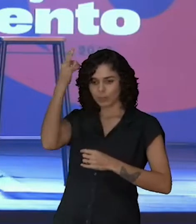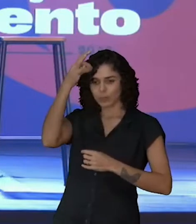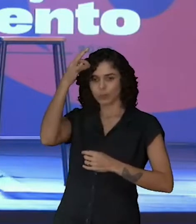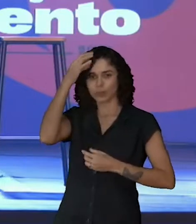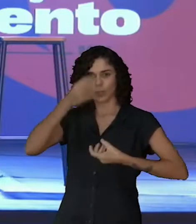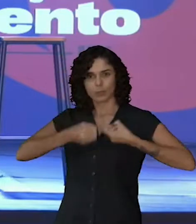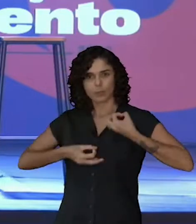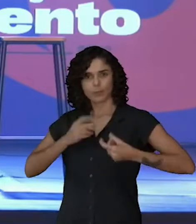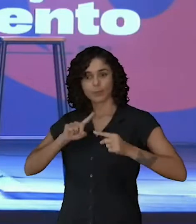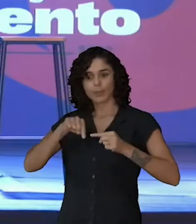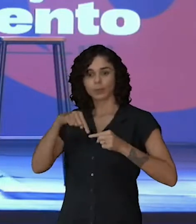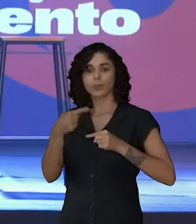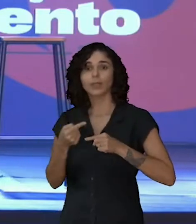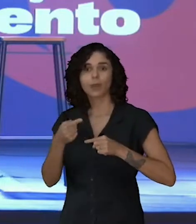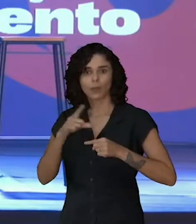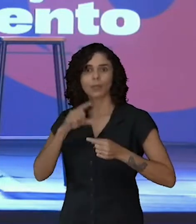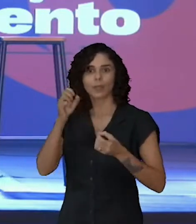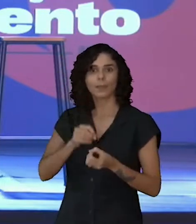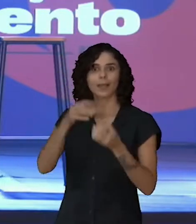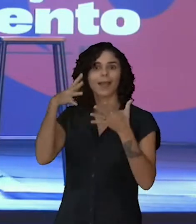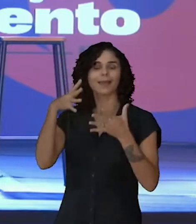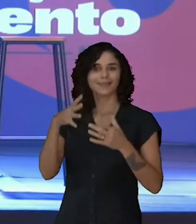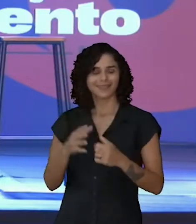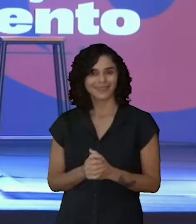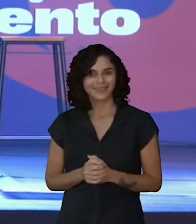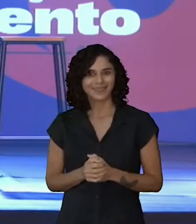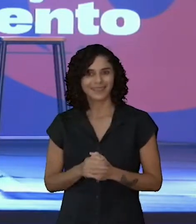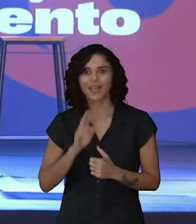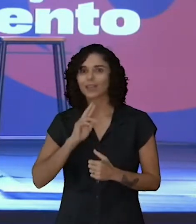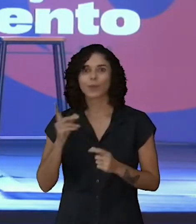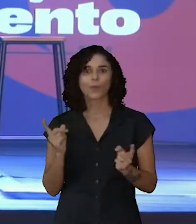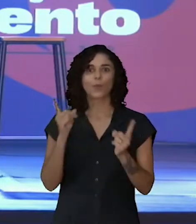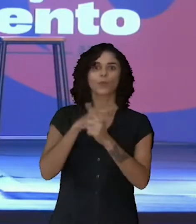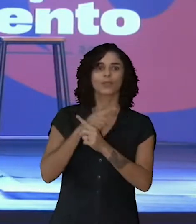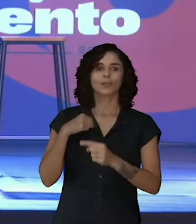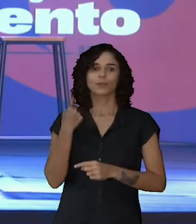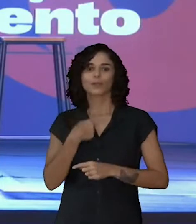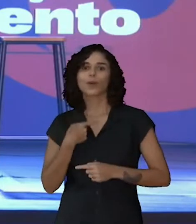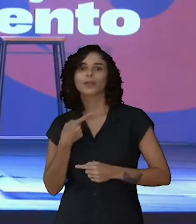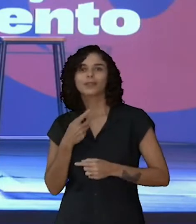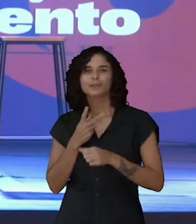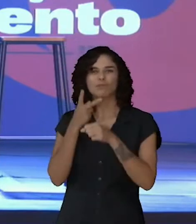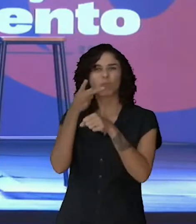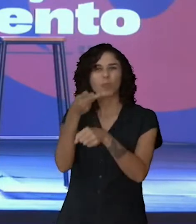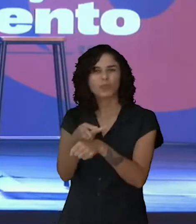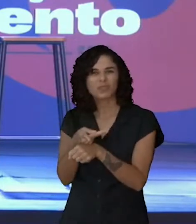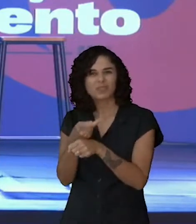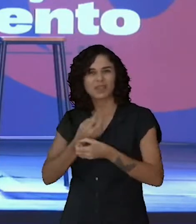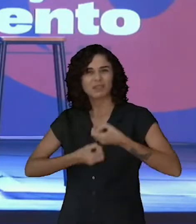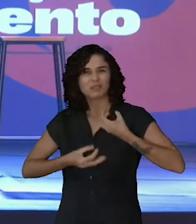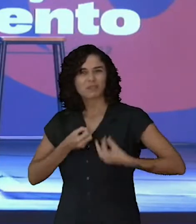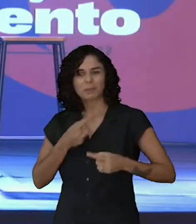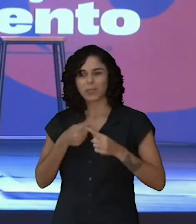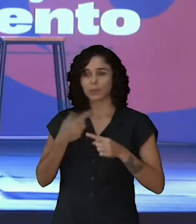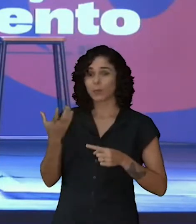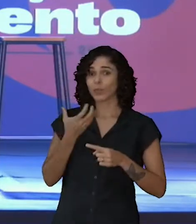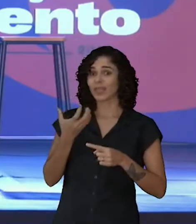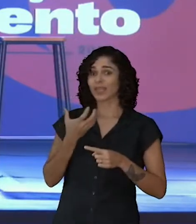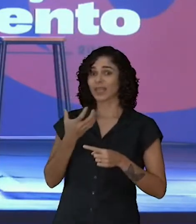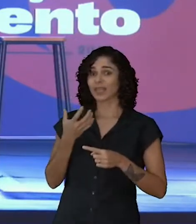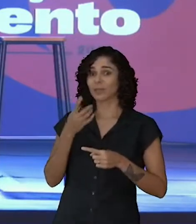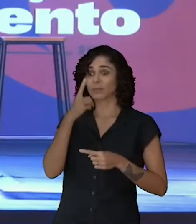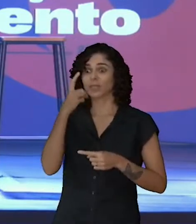seguem os sinais. Senão seria o contrário. Nós estaríamos buscando algo focado em milagres,